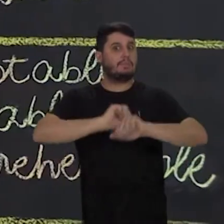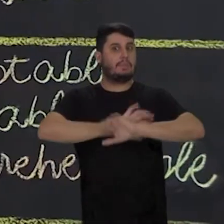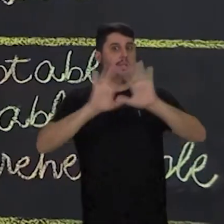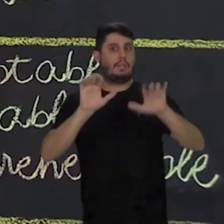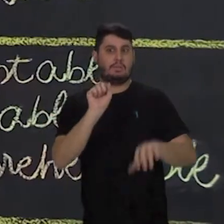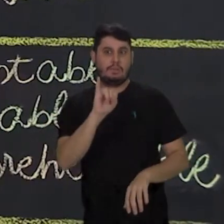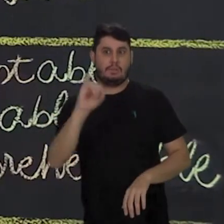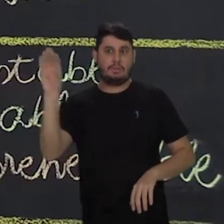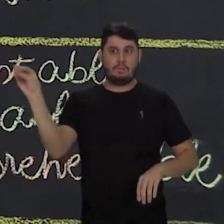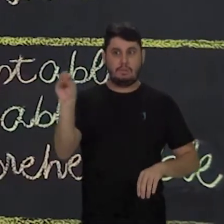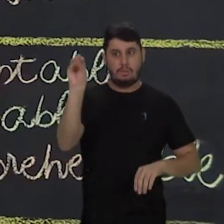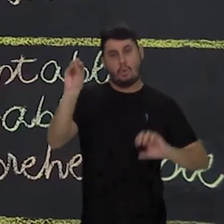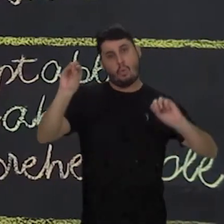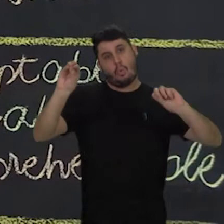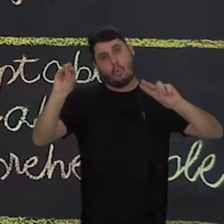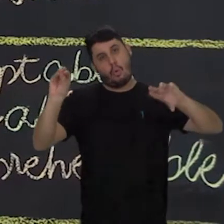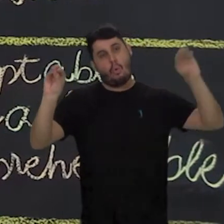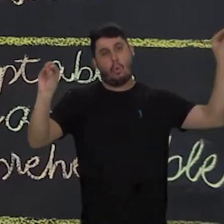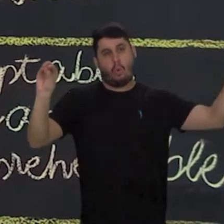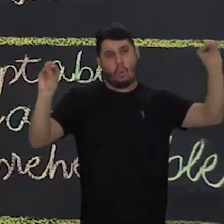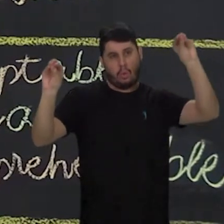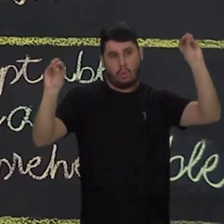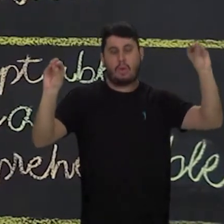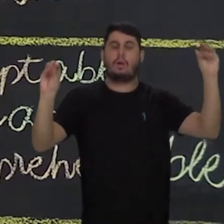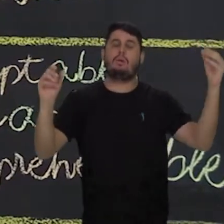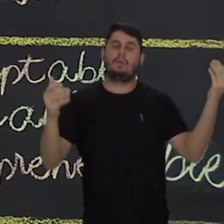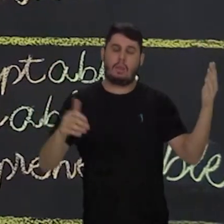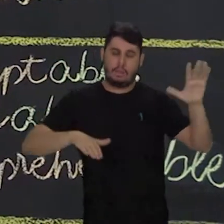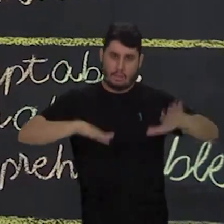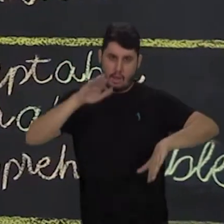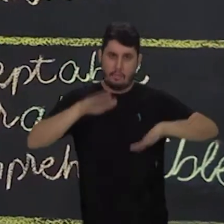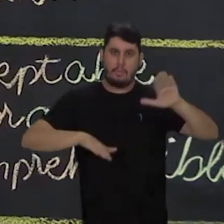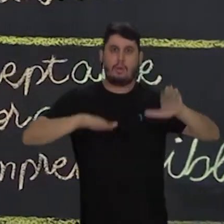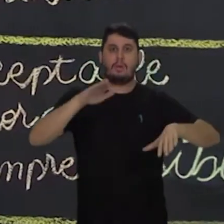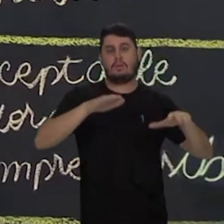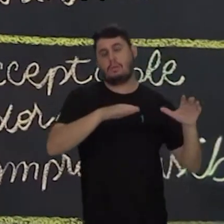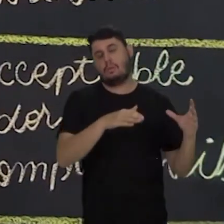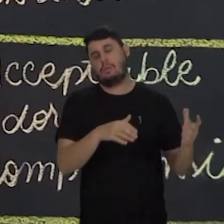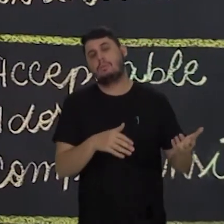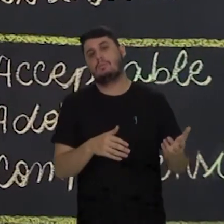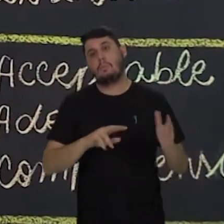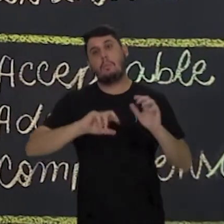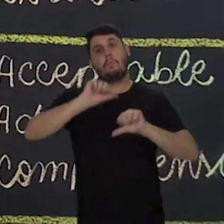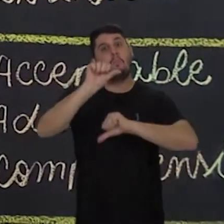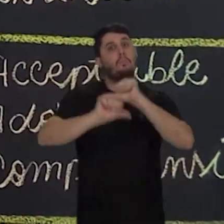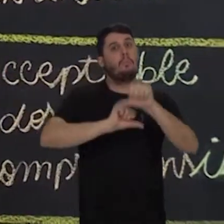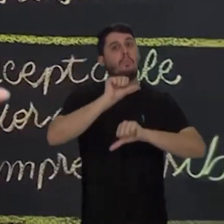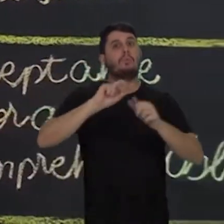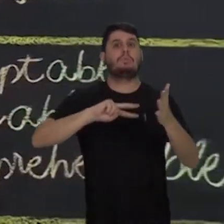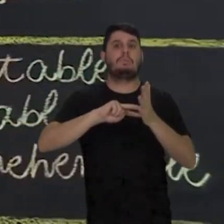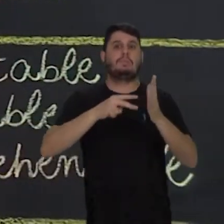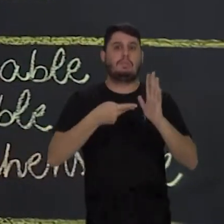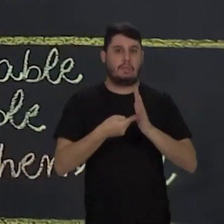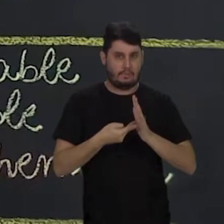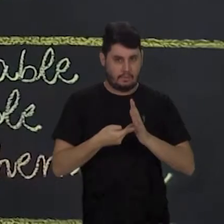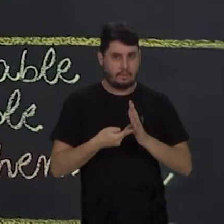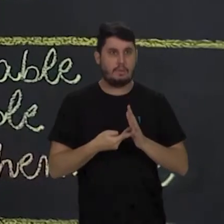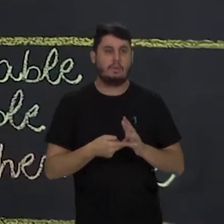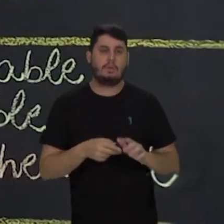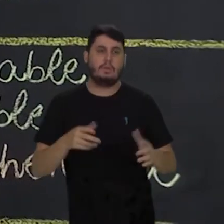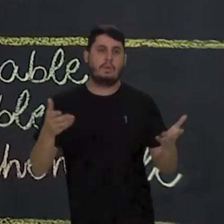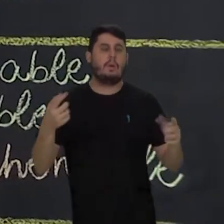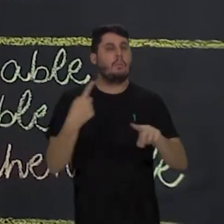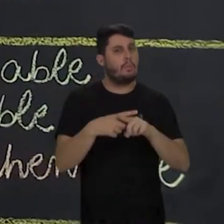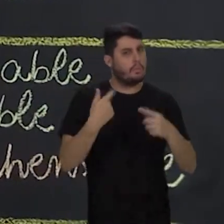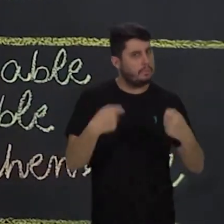tem essa mudança. Teacher, eu tenho que saber isso para usar? É claro que não, quem tem que saber sou eu. Só estou trazendo aqui a informação para falar para vocês